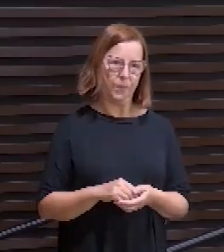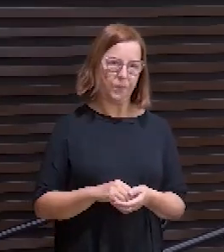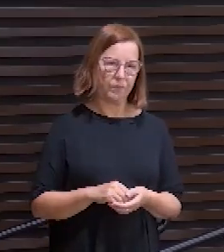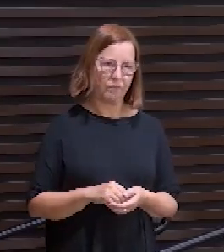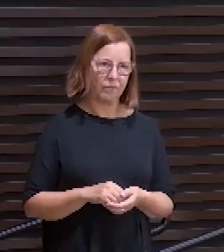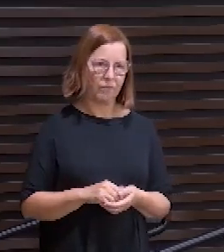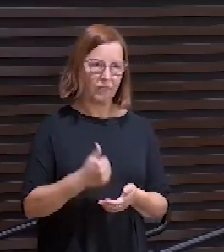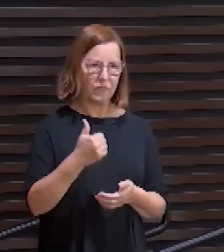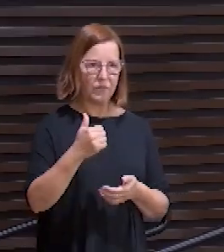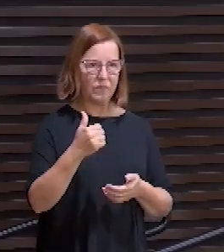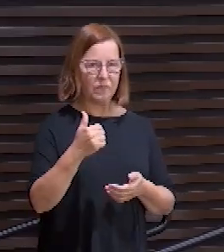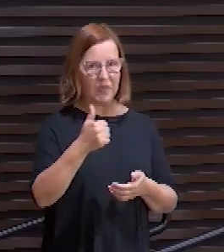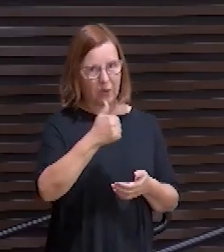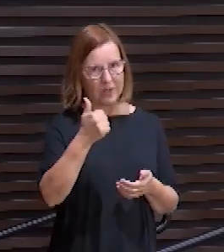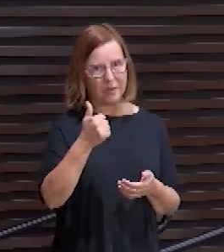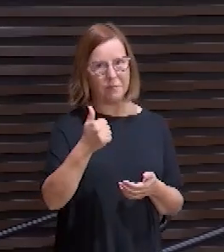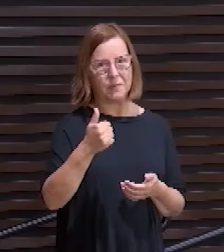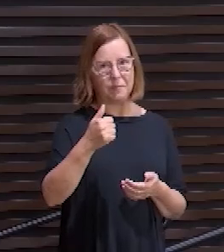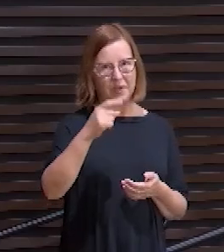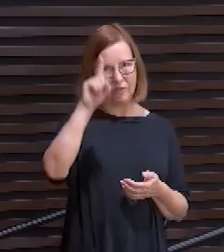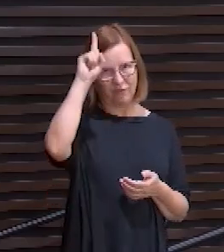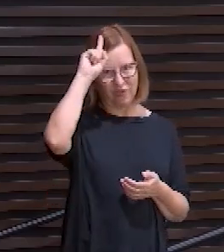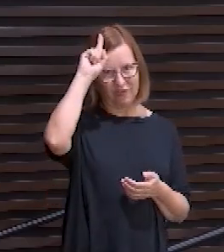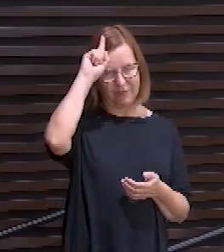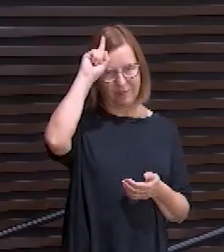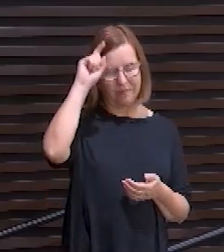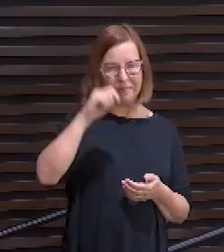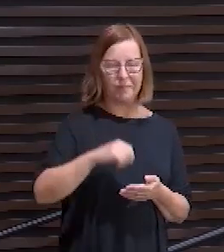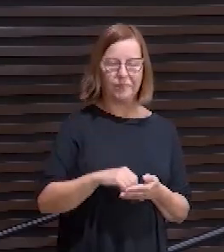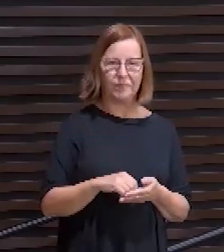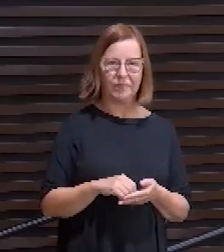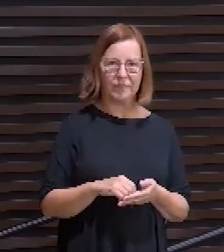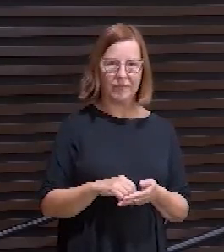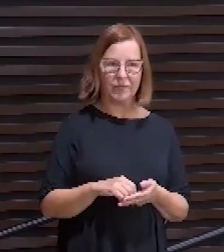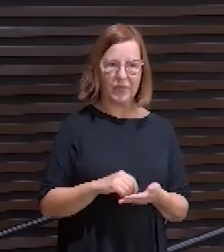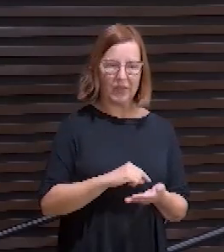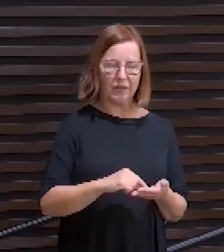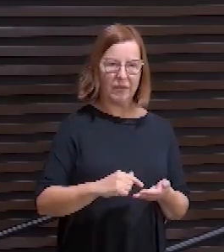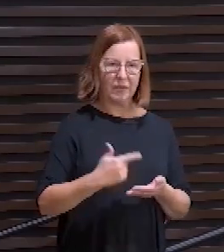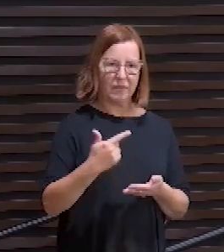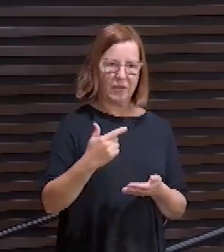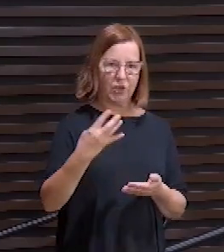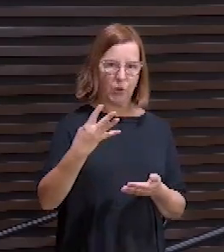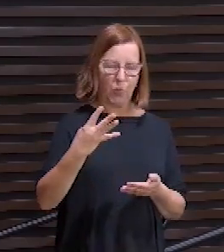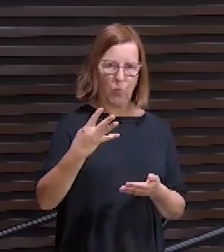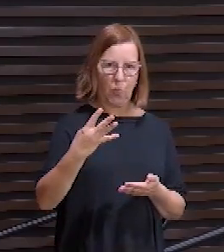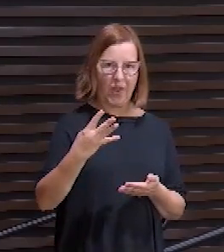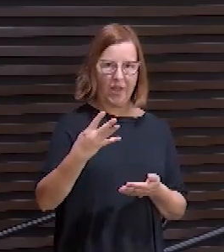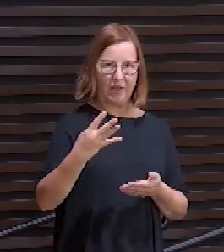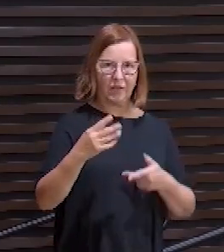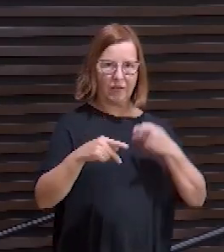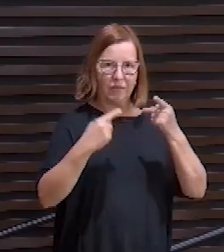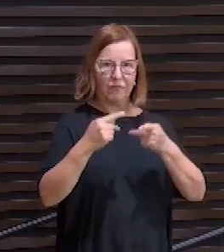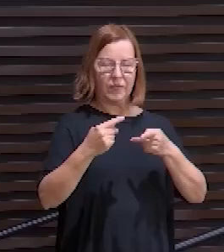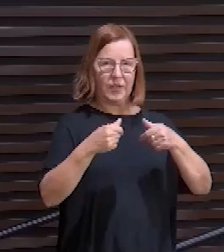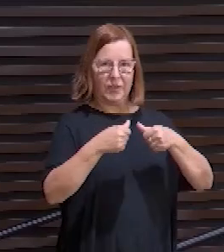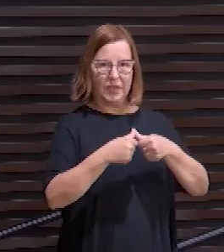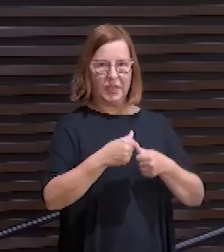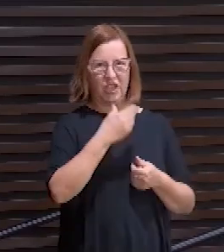O 11º chifre. E nós vemos aqui no versículo 24 descrições acerca deste